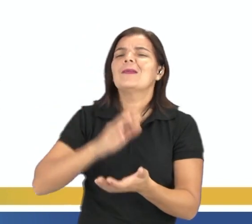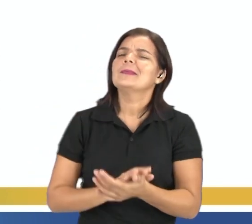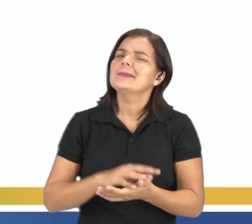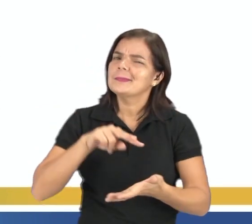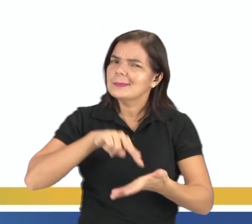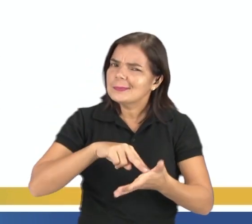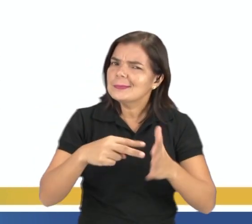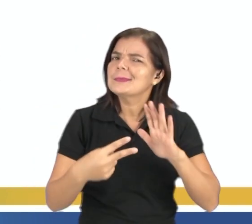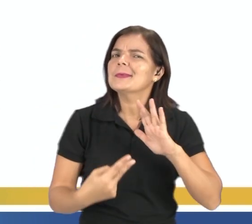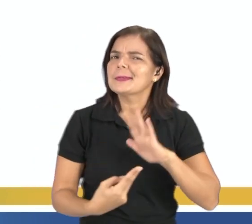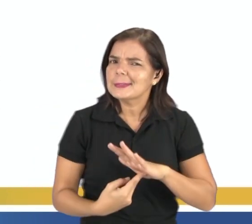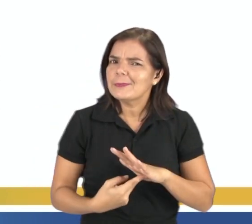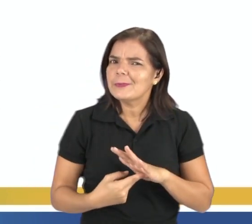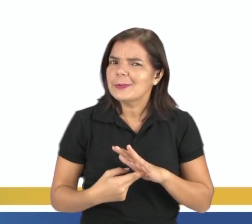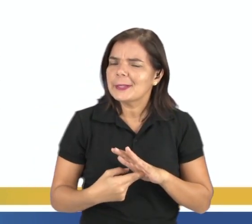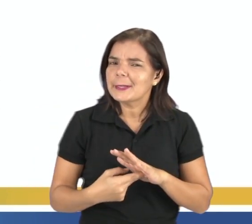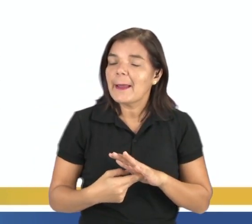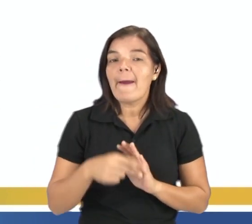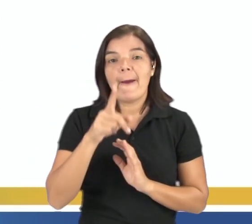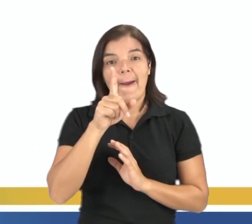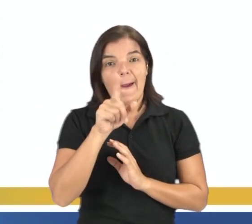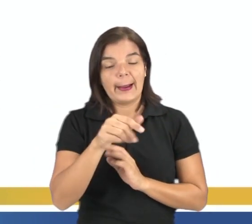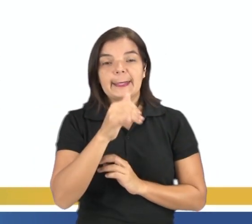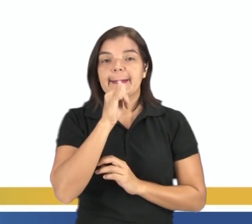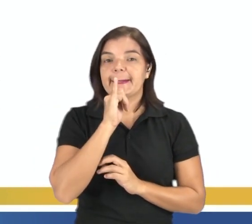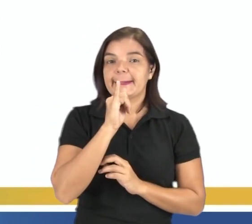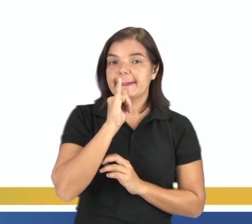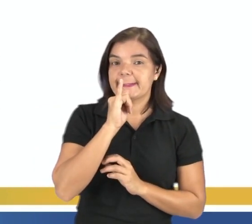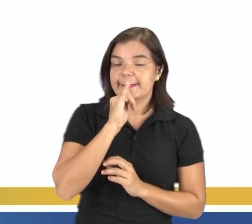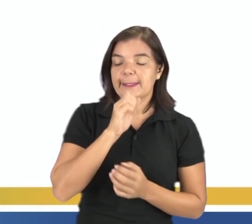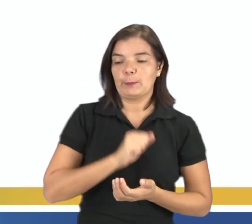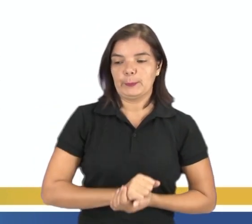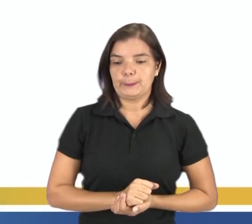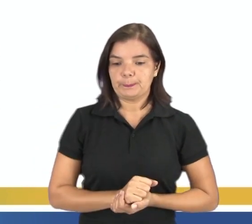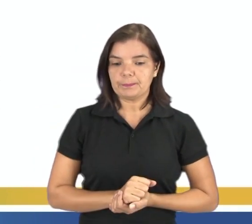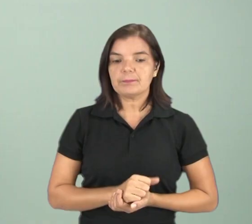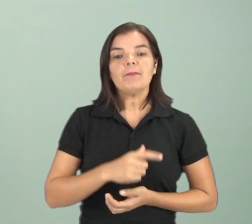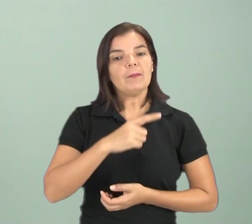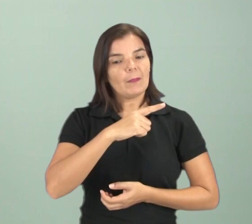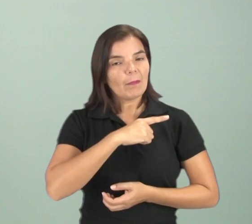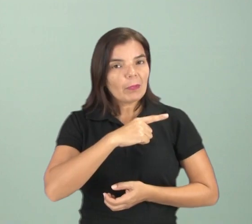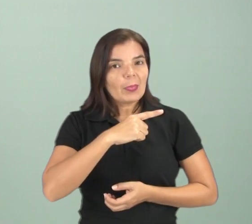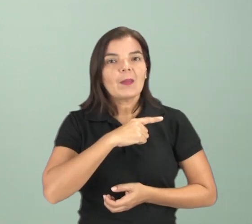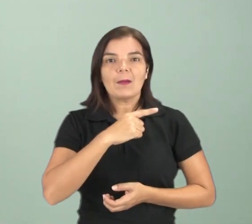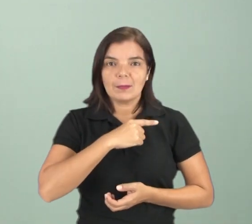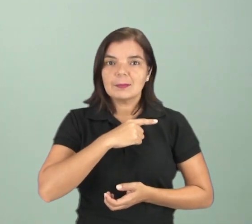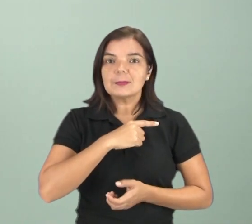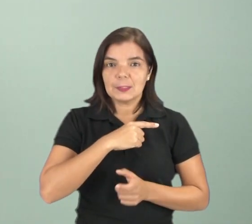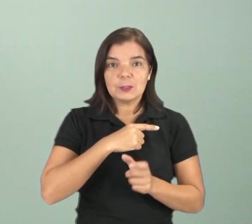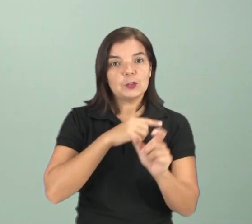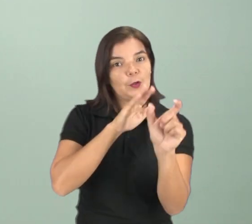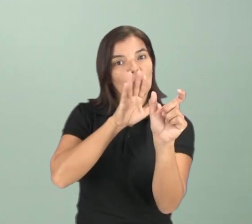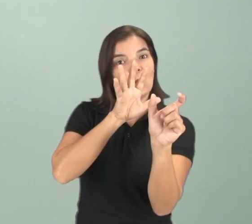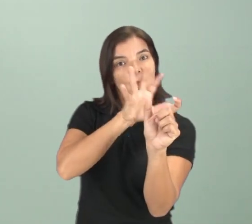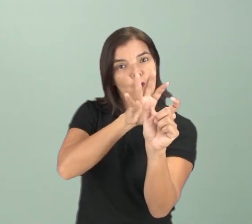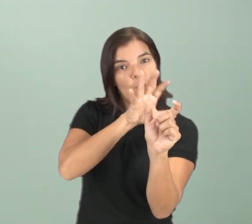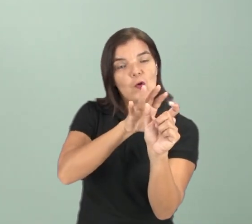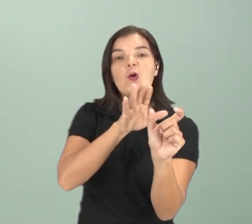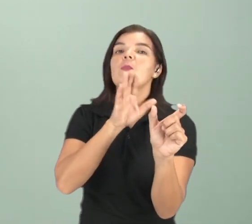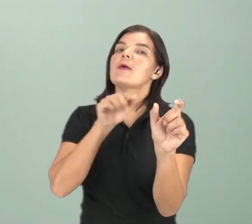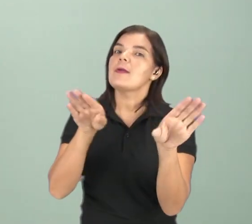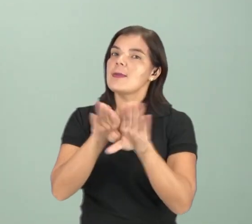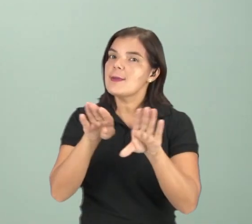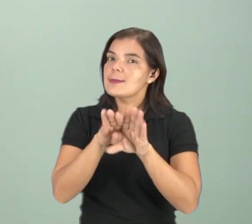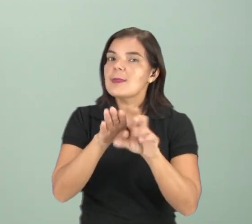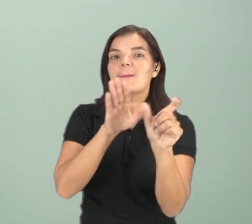seria esse quebrar um galho? Seria, no caso, tem a expressão no sentido denotativo e no